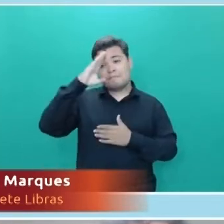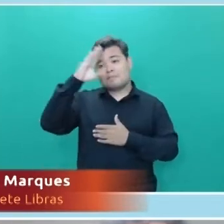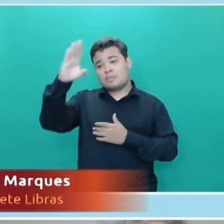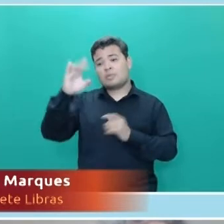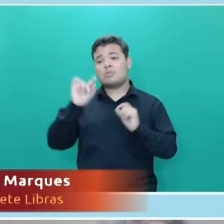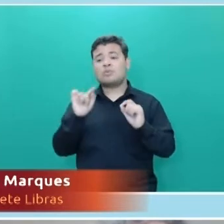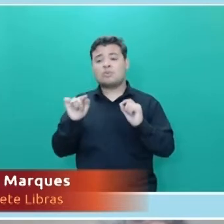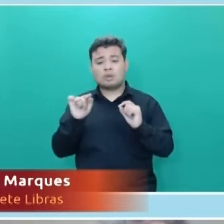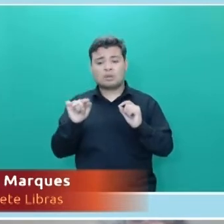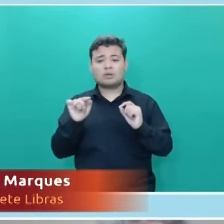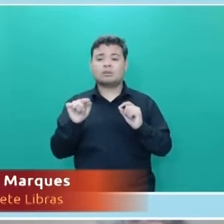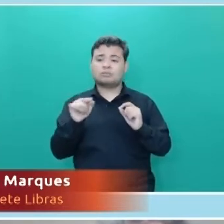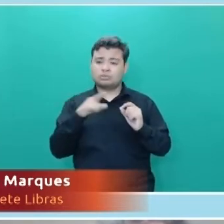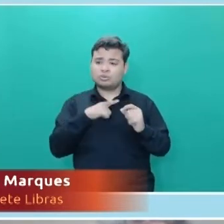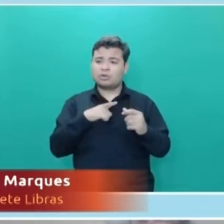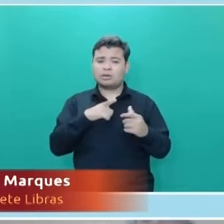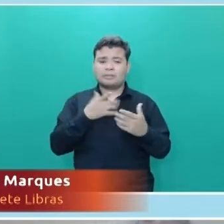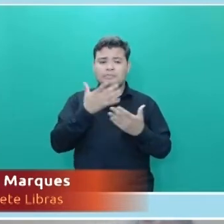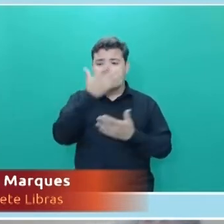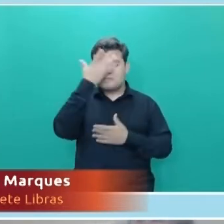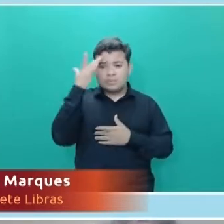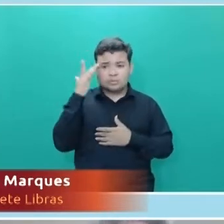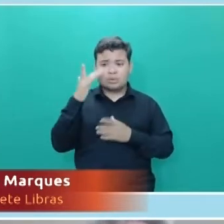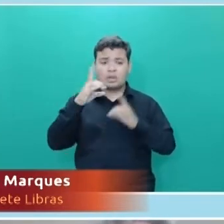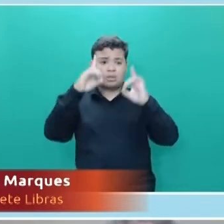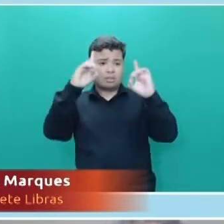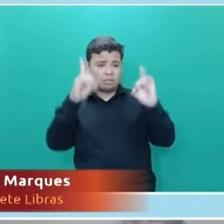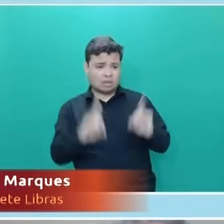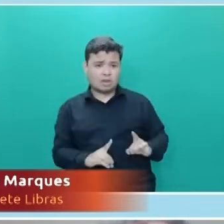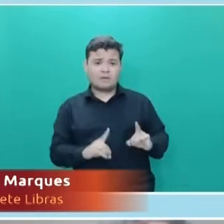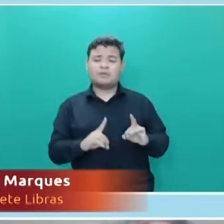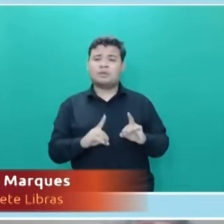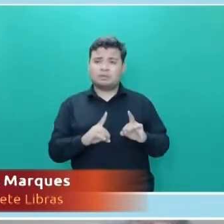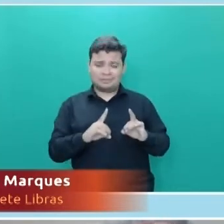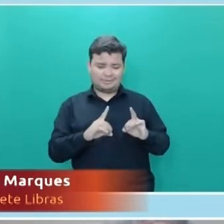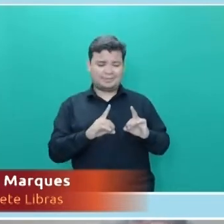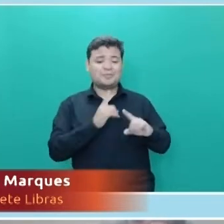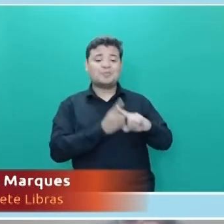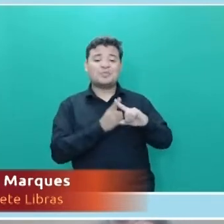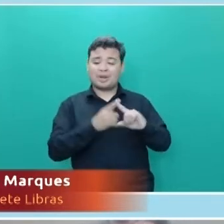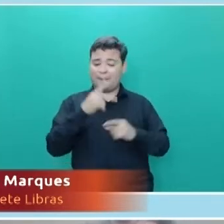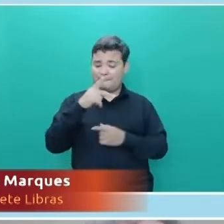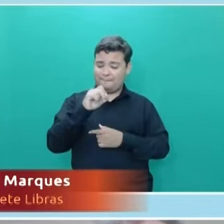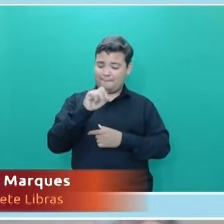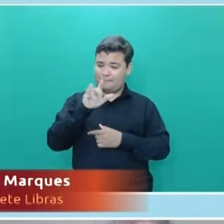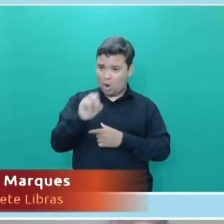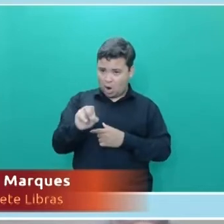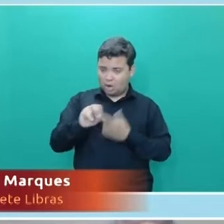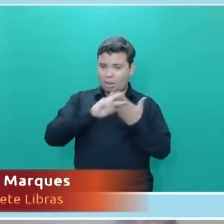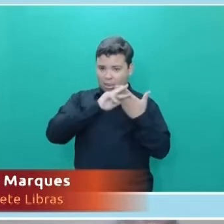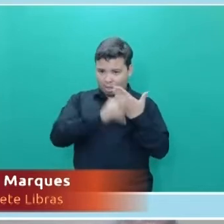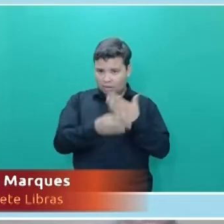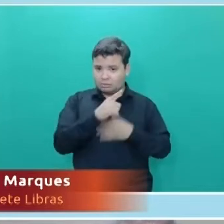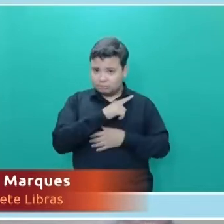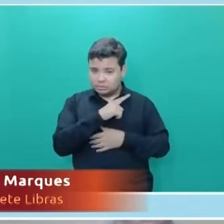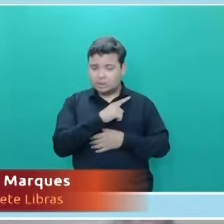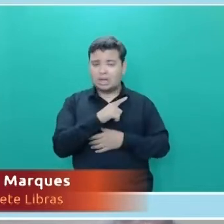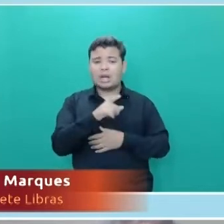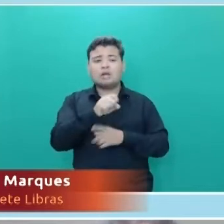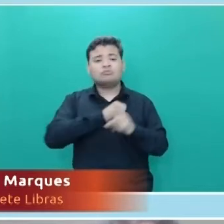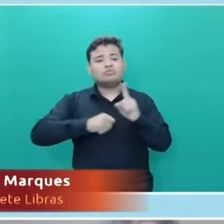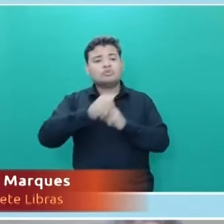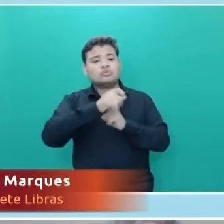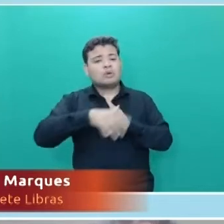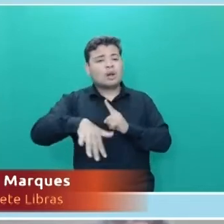essa dificuldade mesmo da pessoa com deficiência por sequela de poliomielite, dela se inserir na vida social de